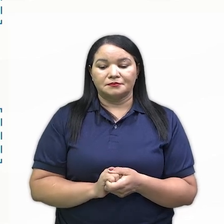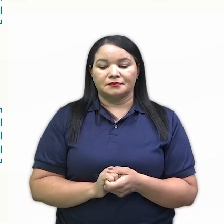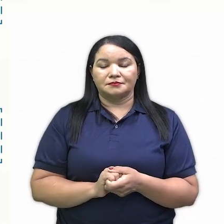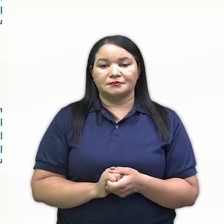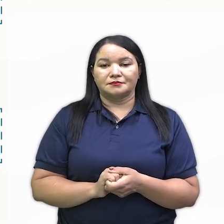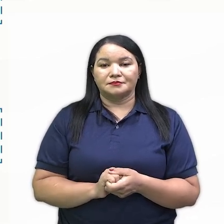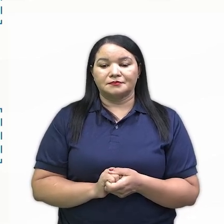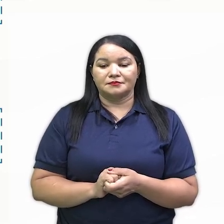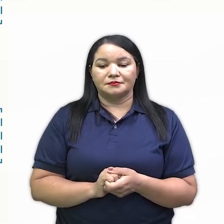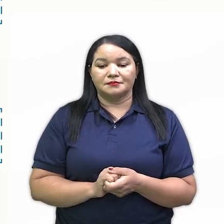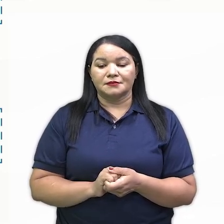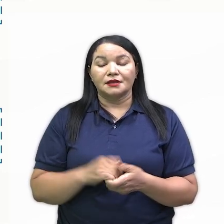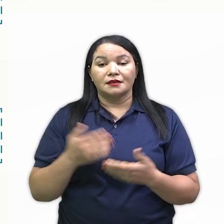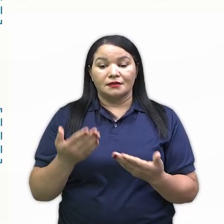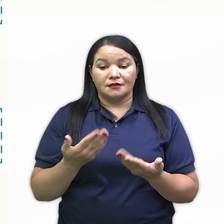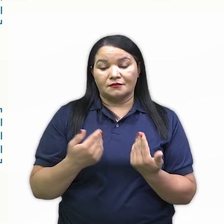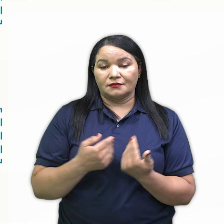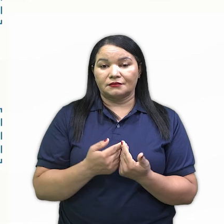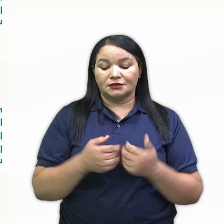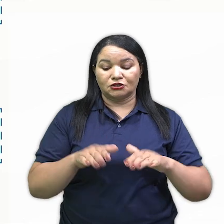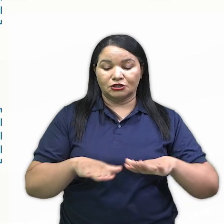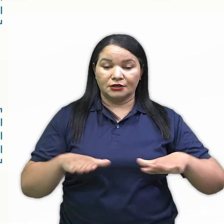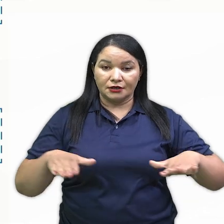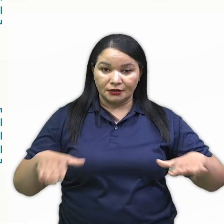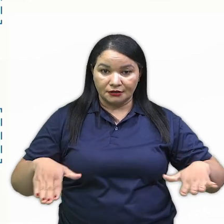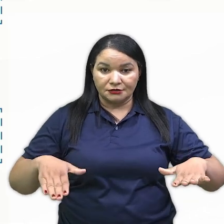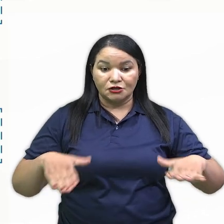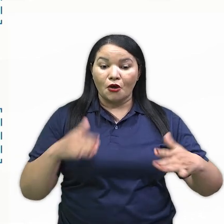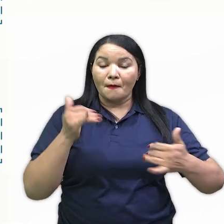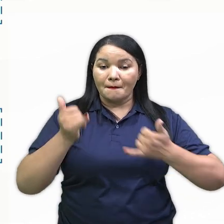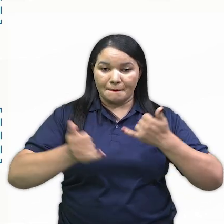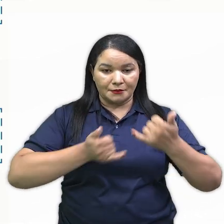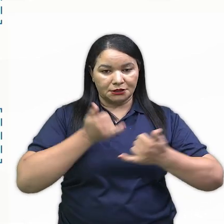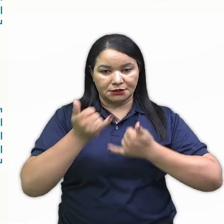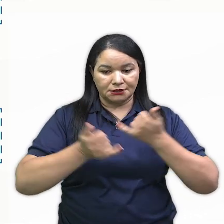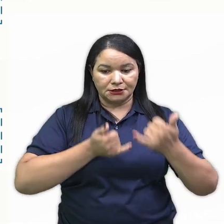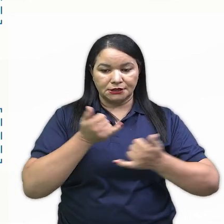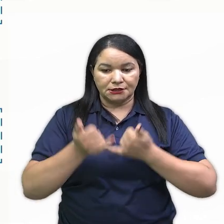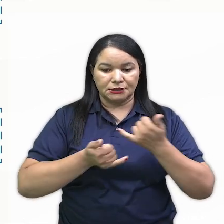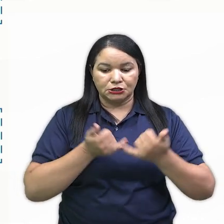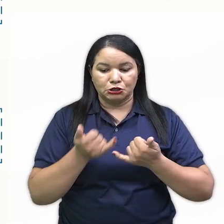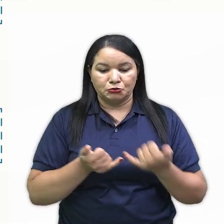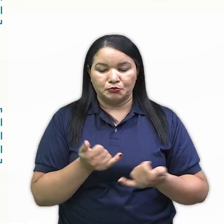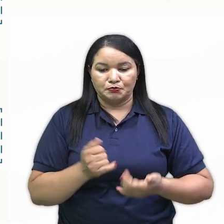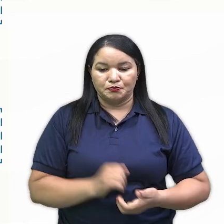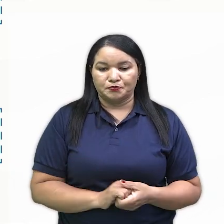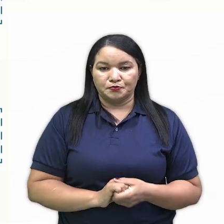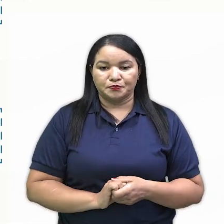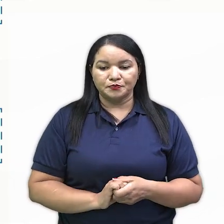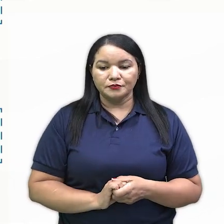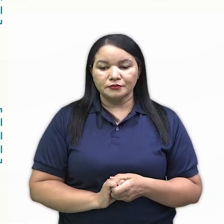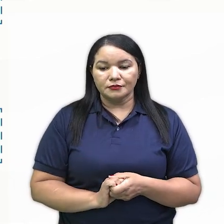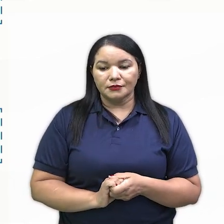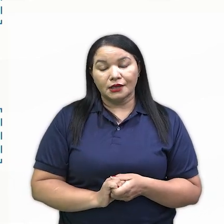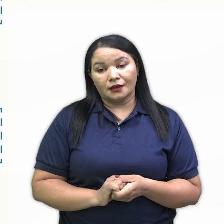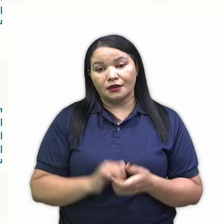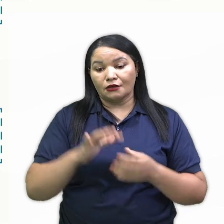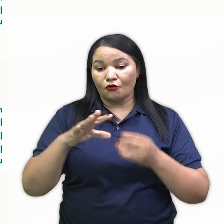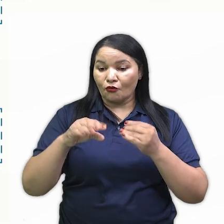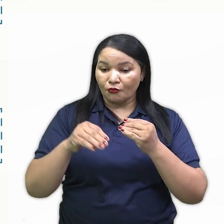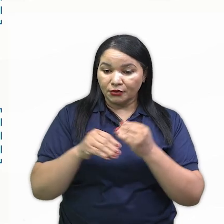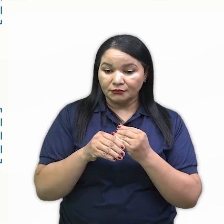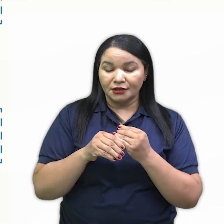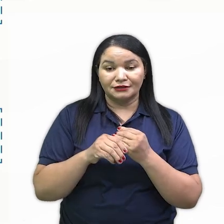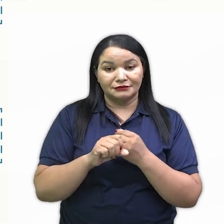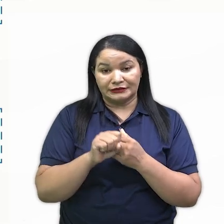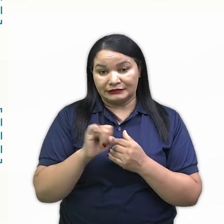As crianças estavam brincando. E aí, o complemento se tiver, né? No